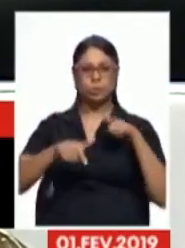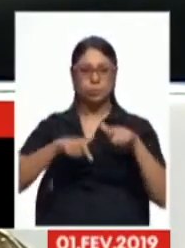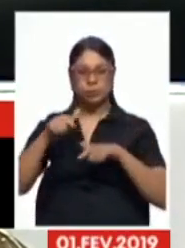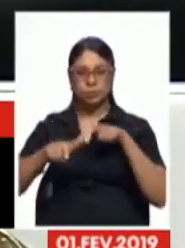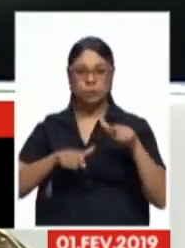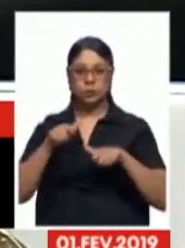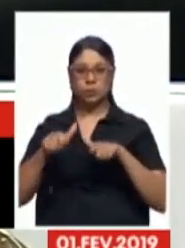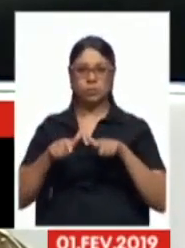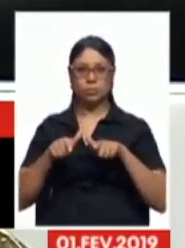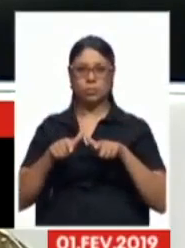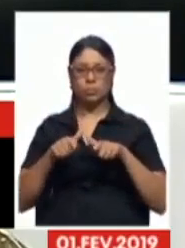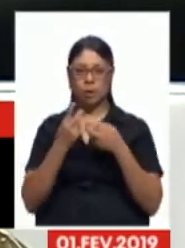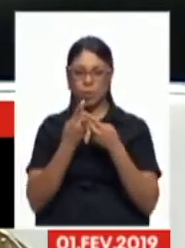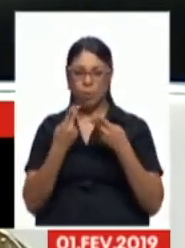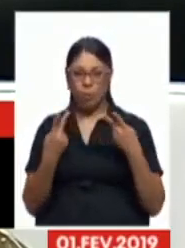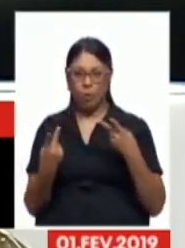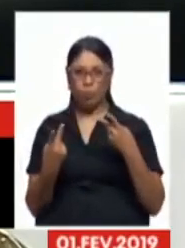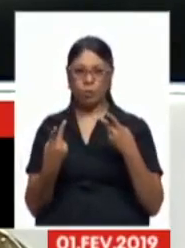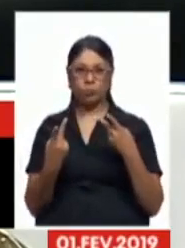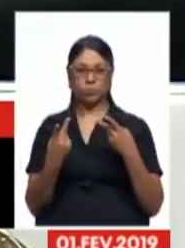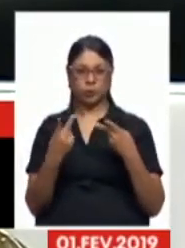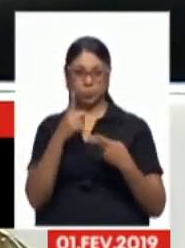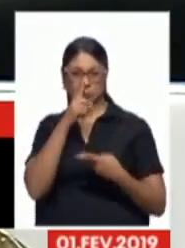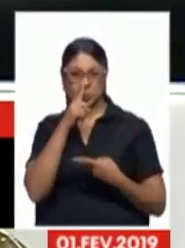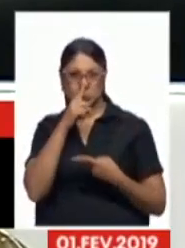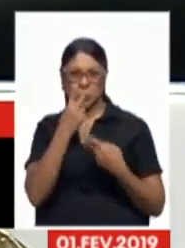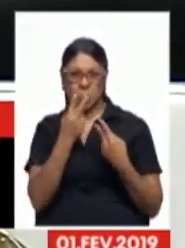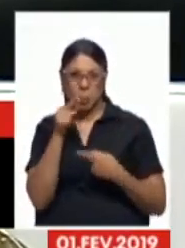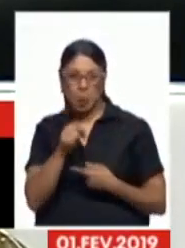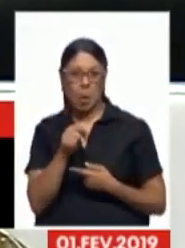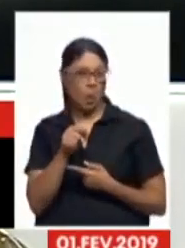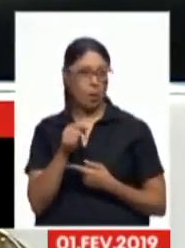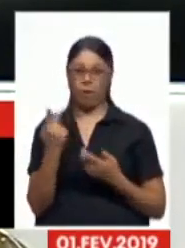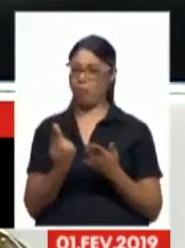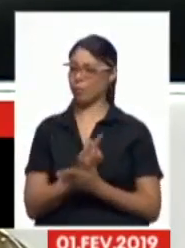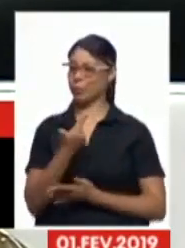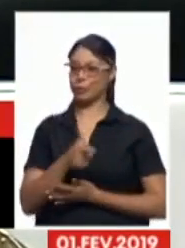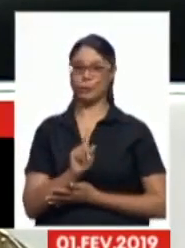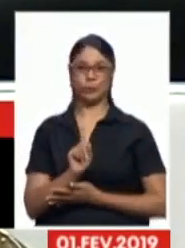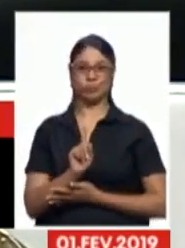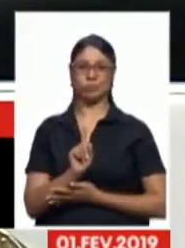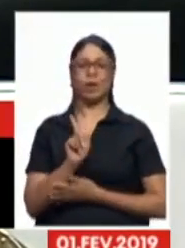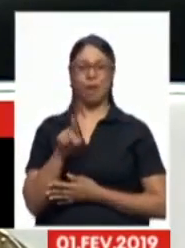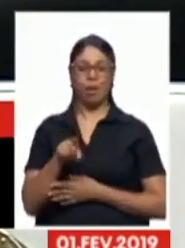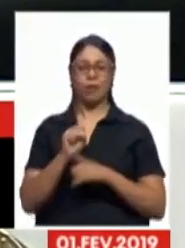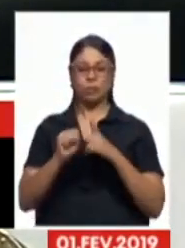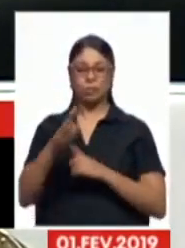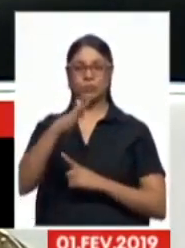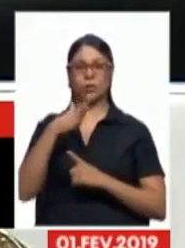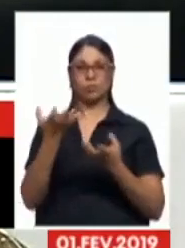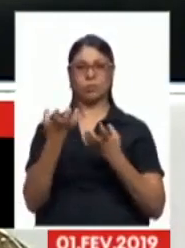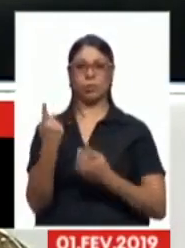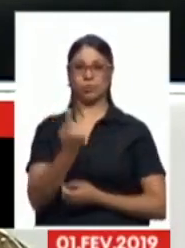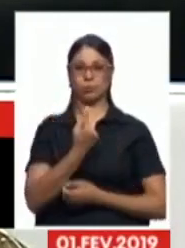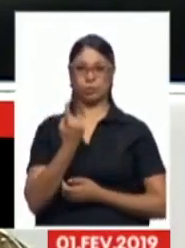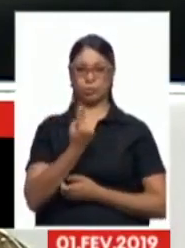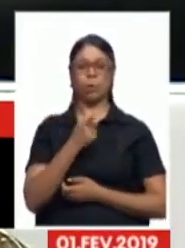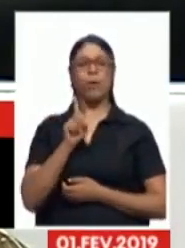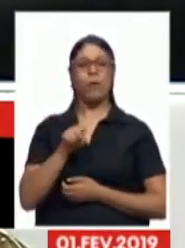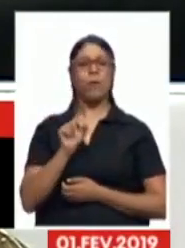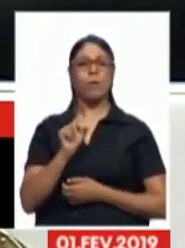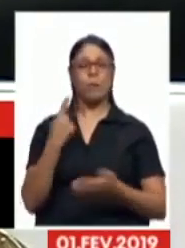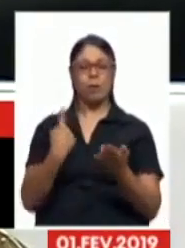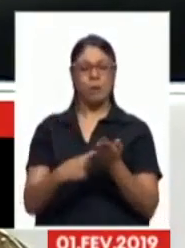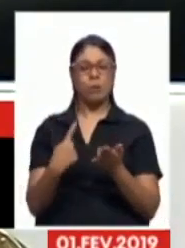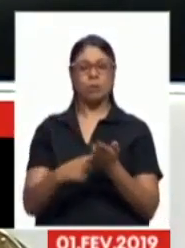que eventos devastadores como esse não se repitam. É o que a sociedade espera de nós, é o compromisso que